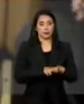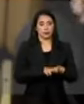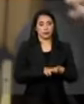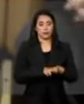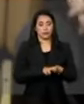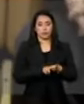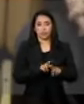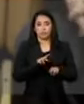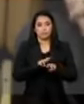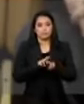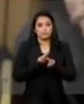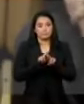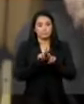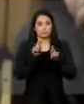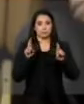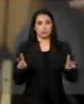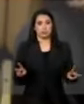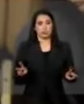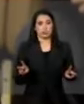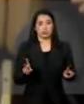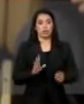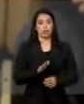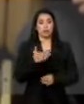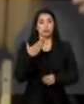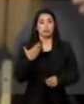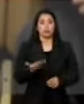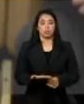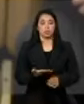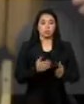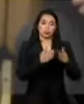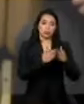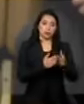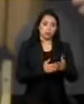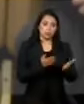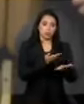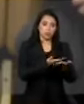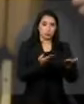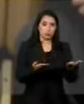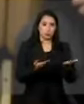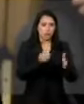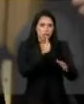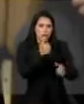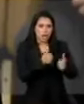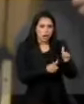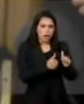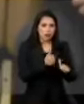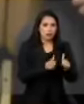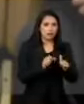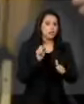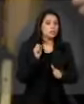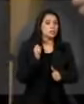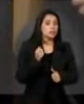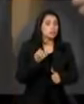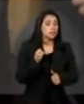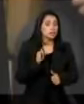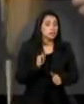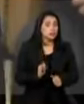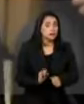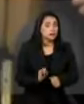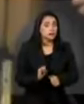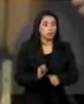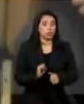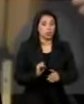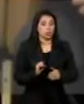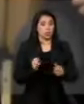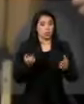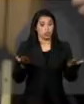totalmente diferentes. Então, peço a Vossas Excelências também que analisem se, a partir do